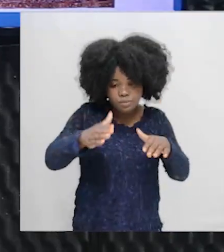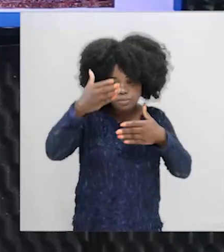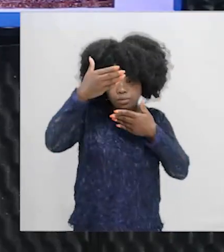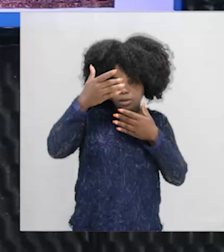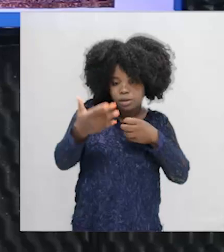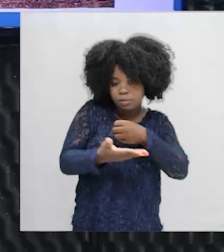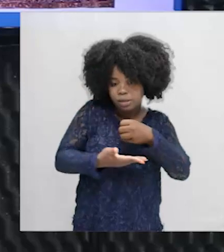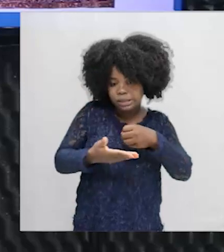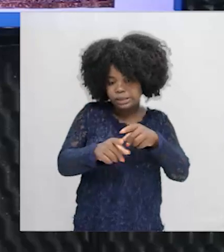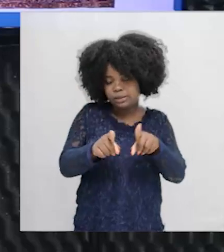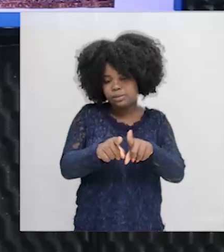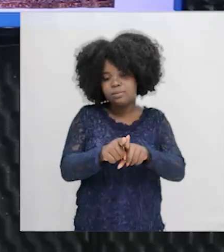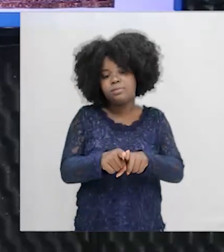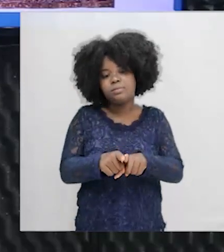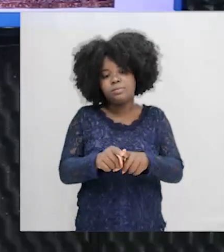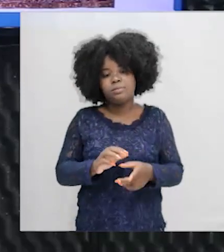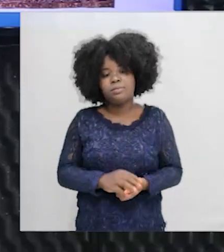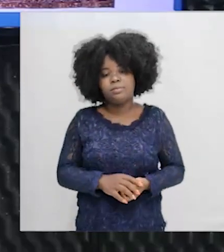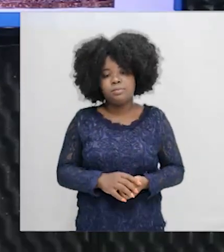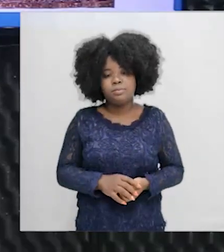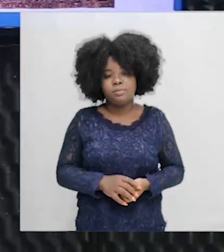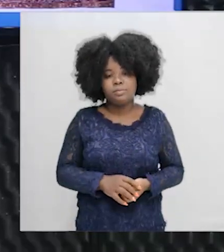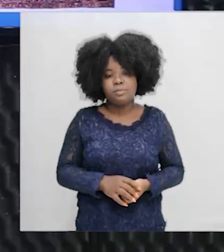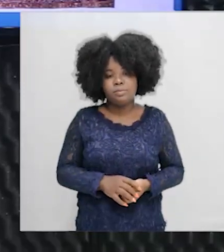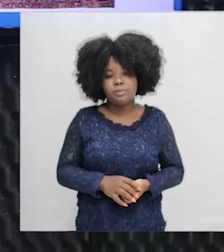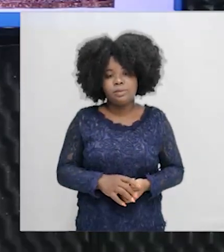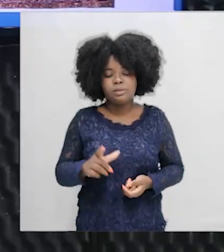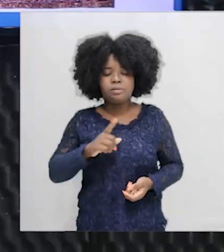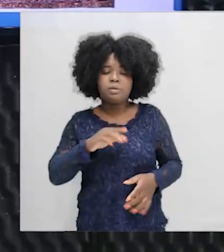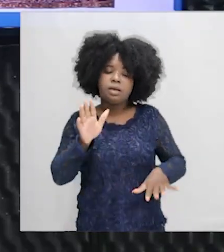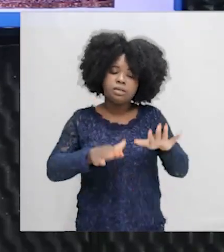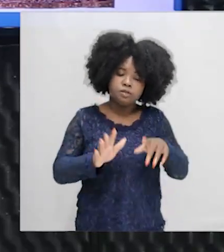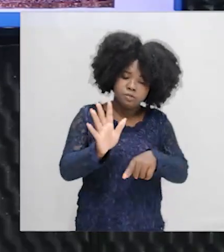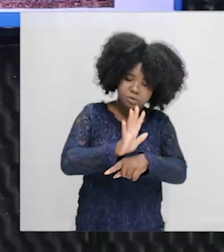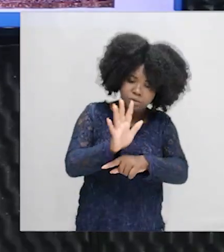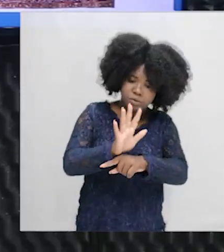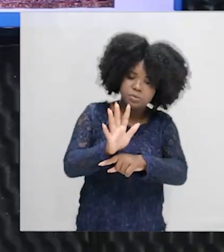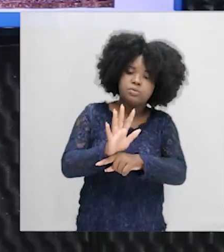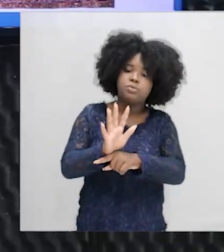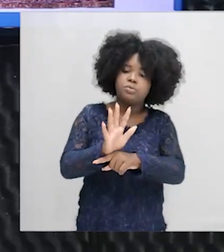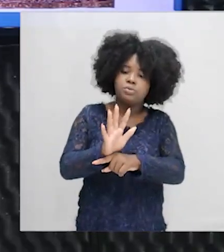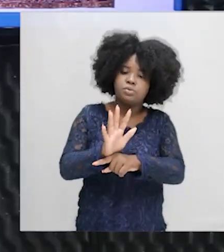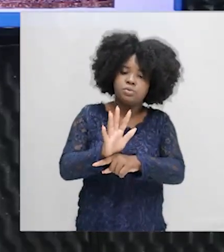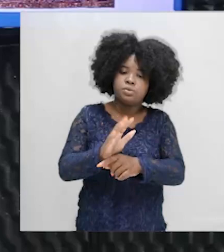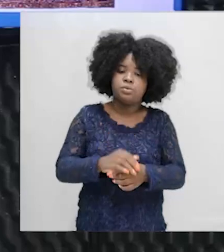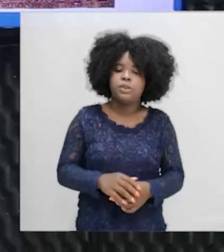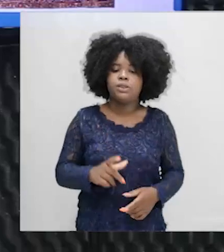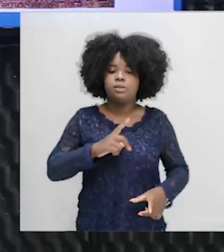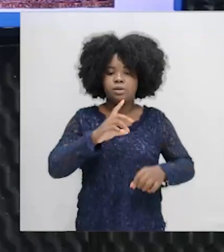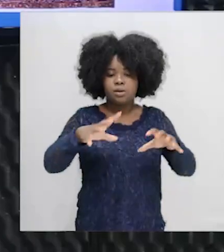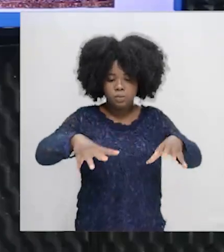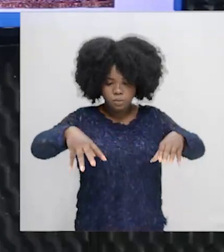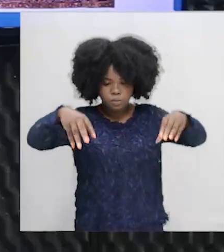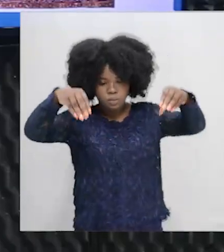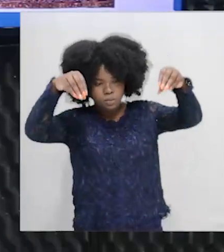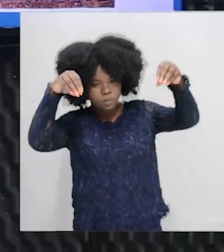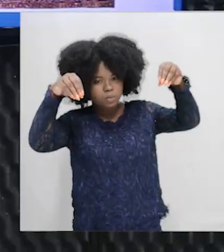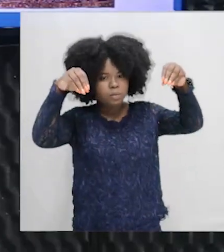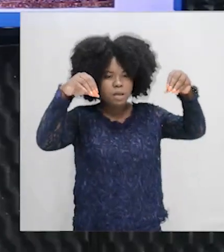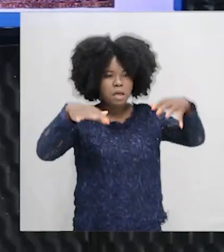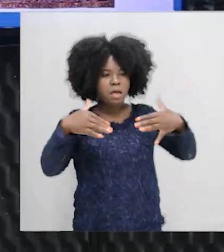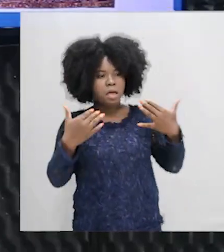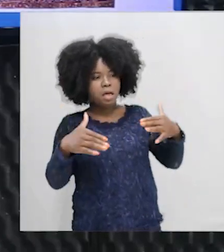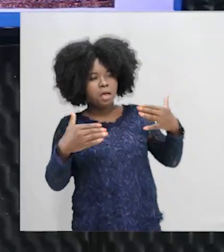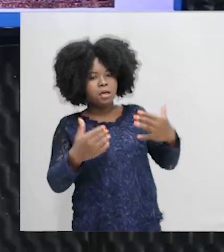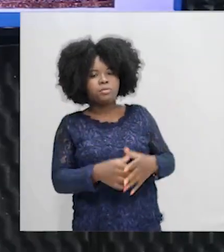não se dá conta. O processo de romantização, às vezes no cinema, dessa situação da arte islâmica, dos palácios, faz com que a gente